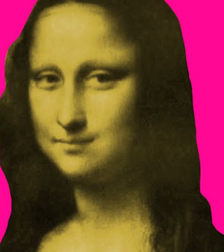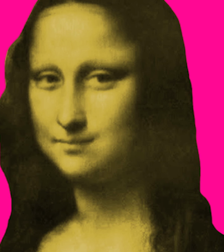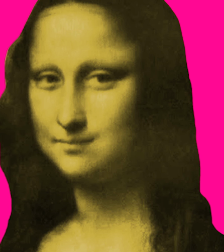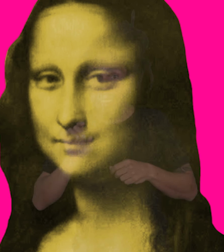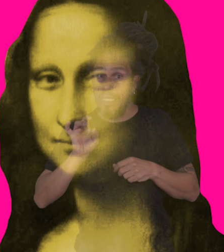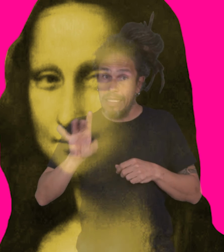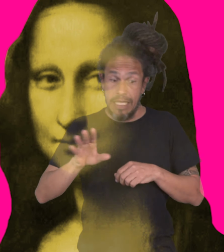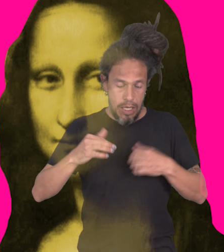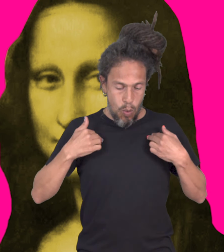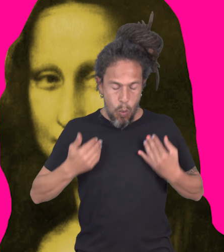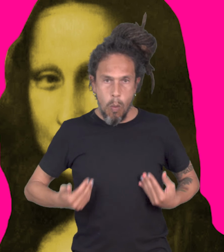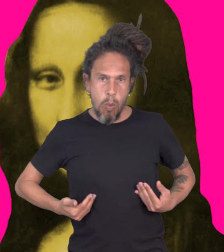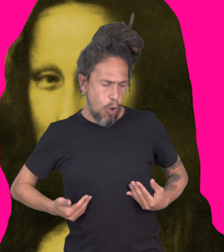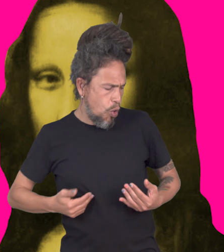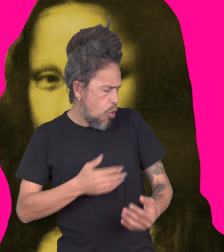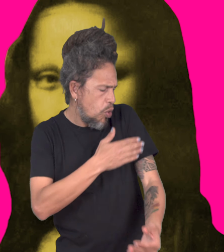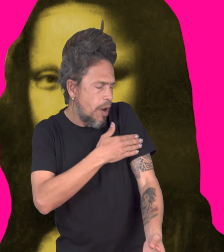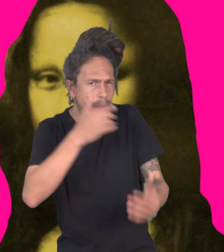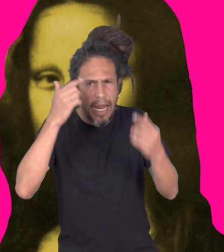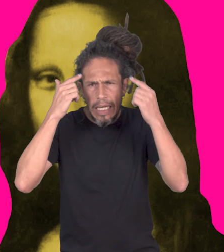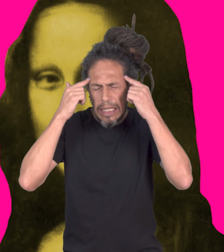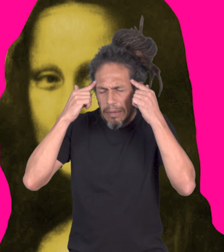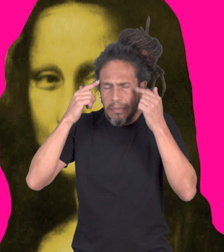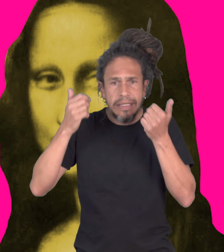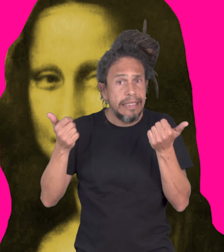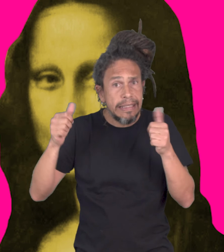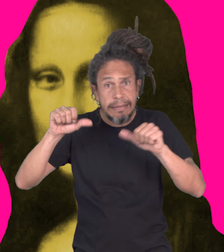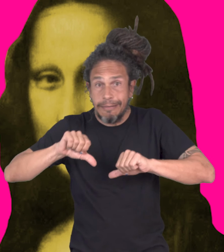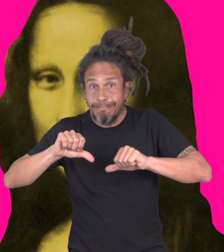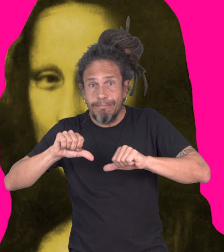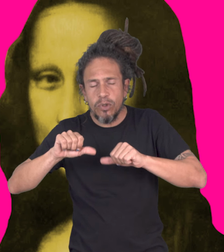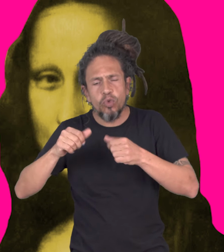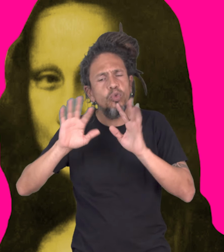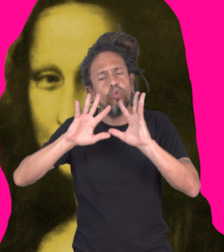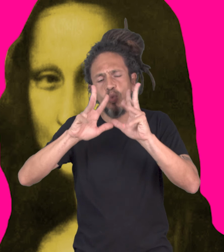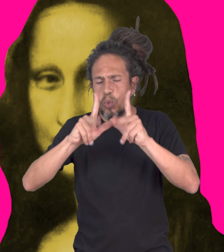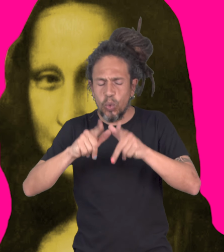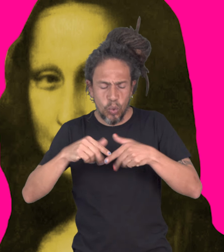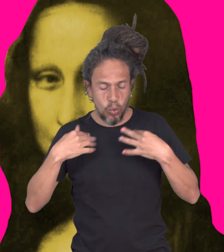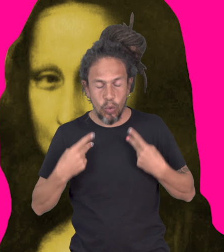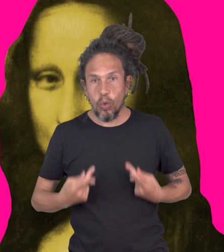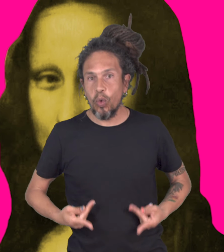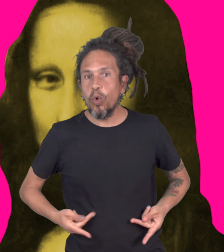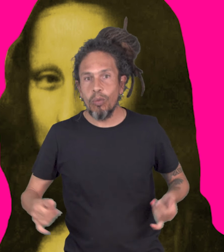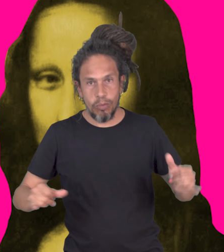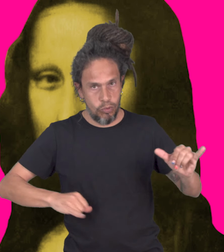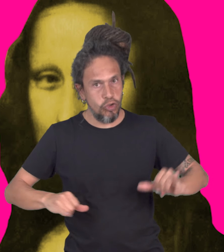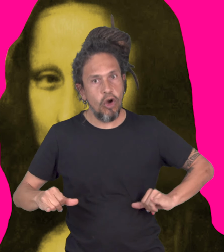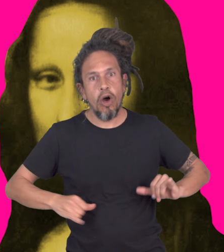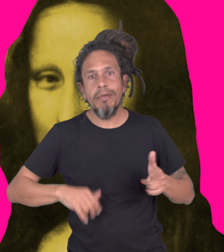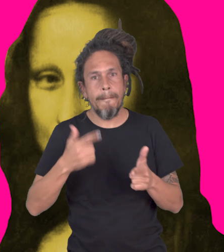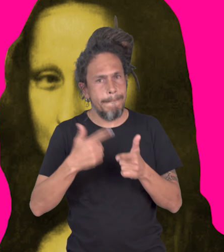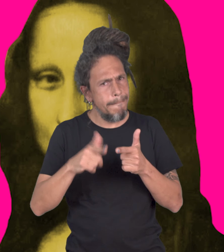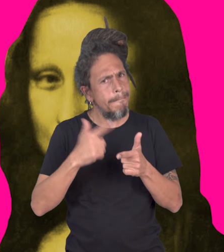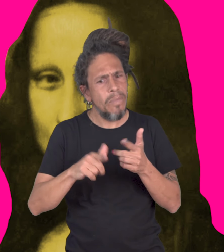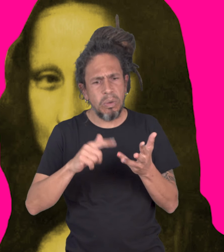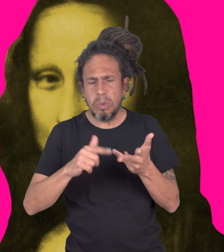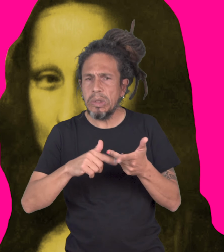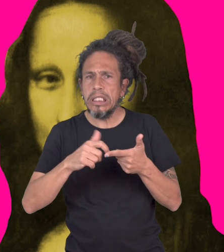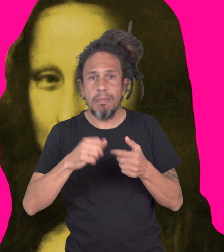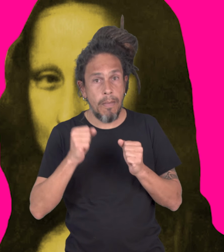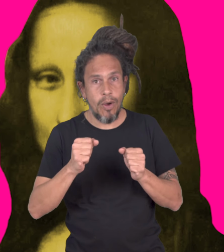Quando uma parte do corpo não está bem, todo o resto começa a sofrer as consequências. E existe uma série de problemas que